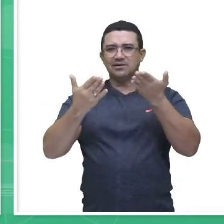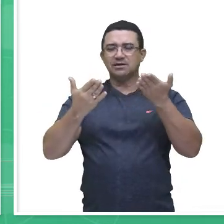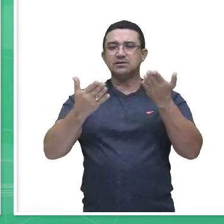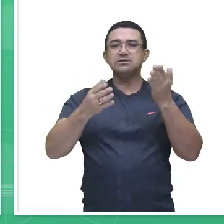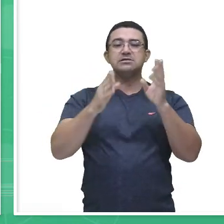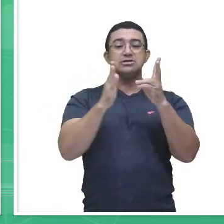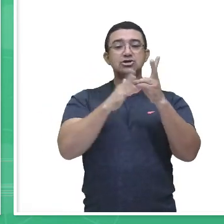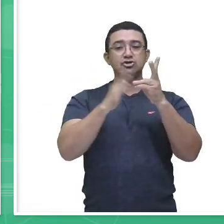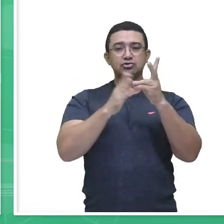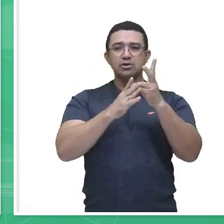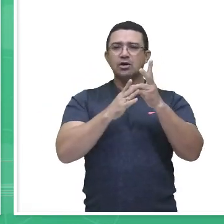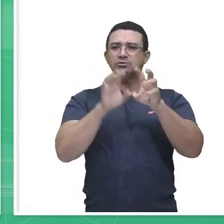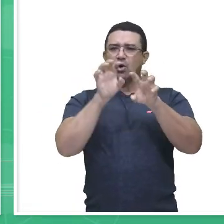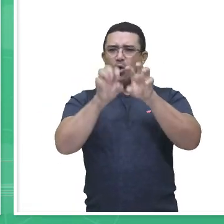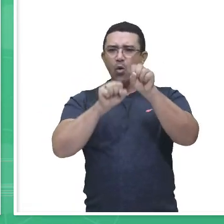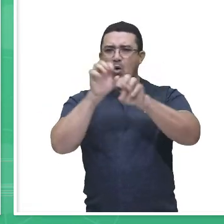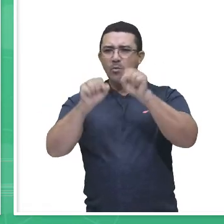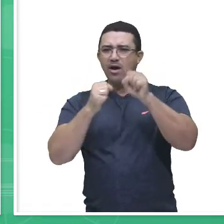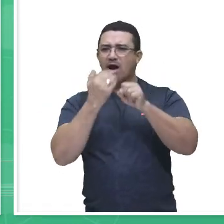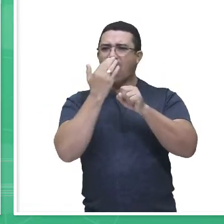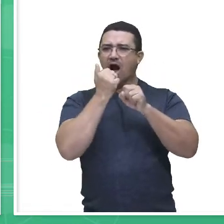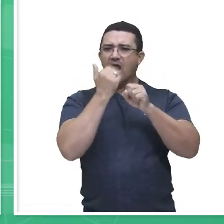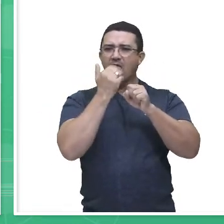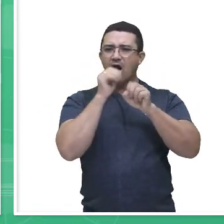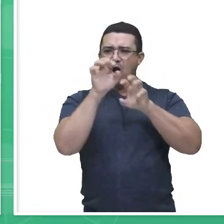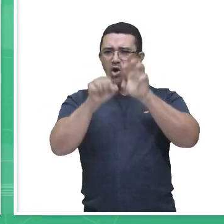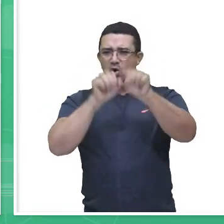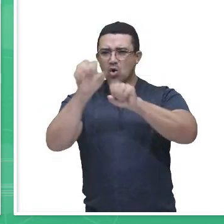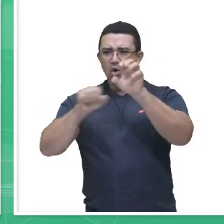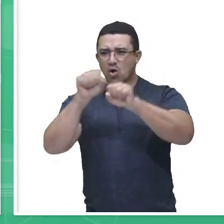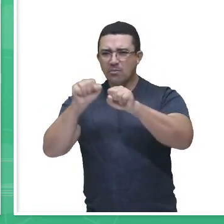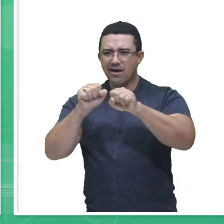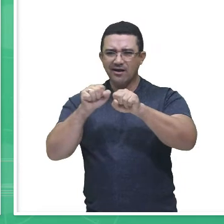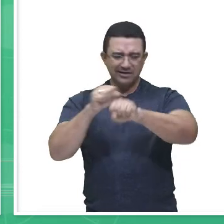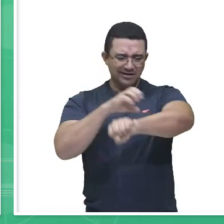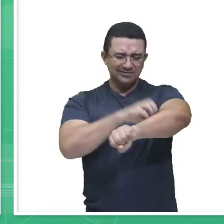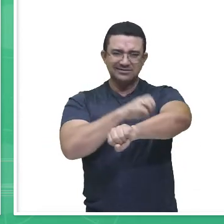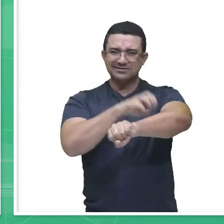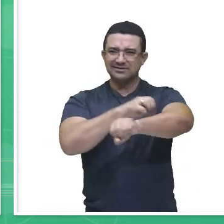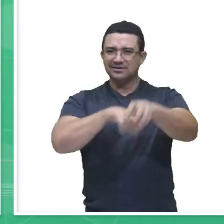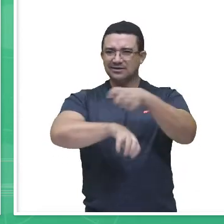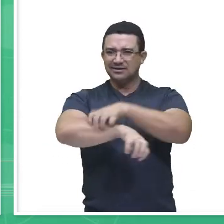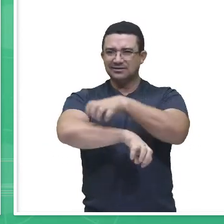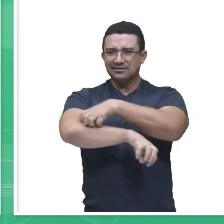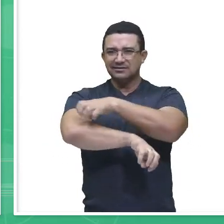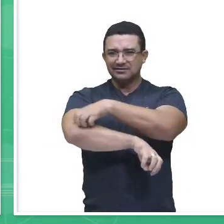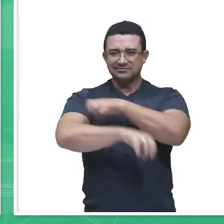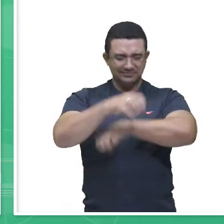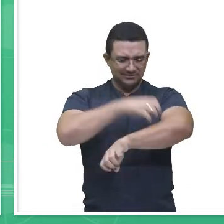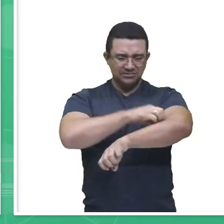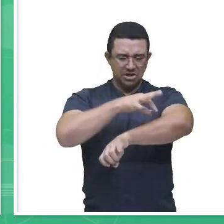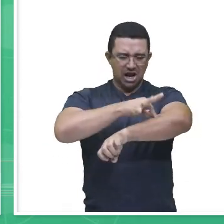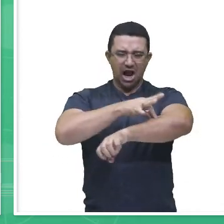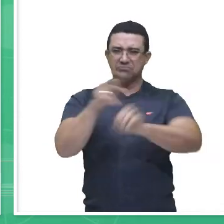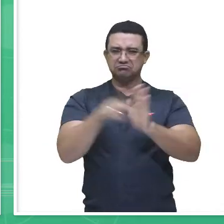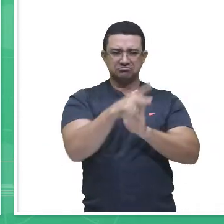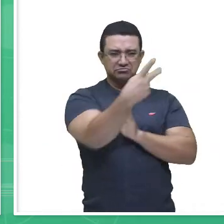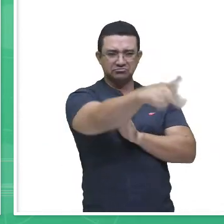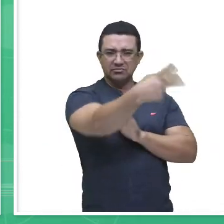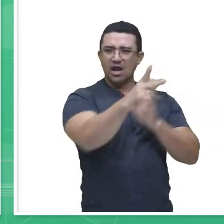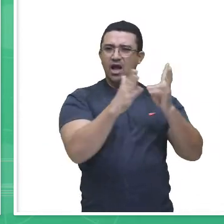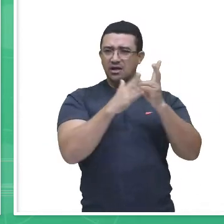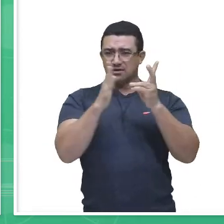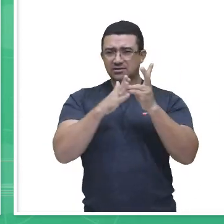índio, mas para consumir as forças, né? Então percebo que ao se alimentar da carne daquele outro ser, daquele